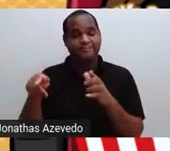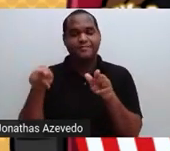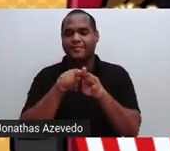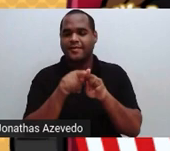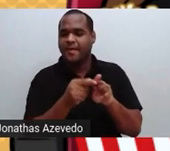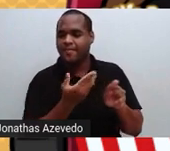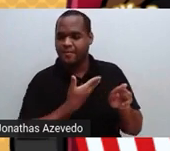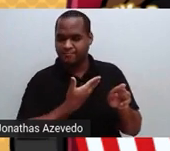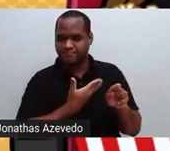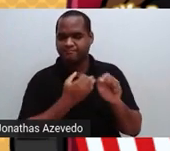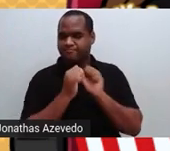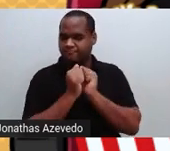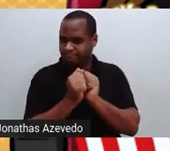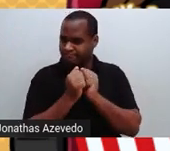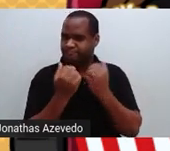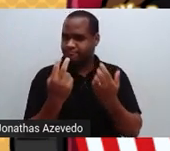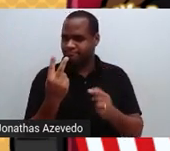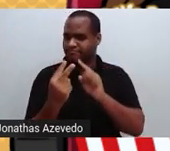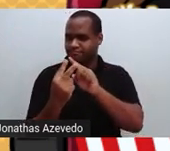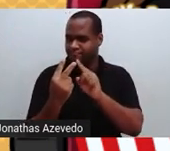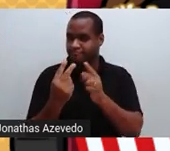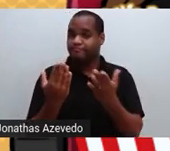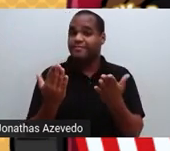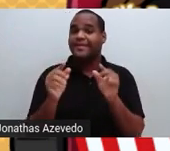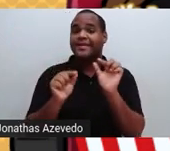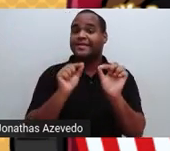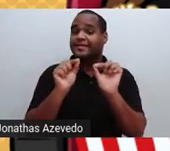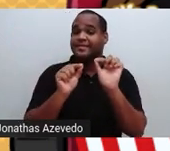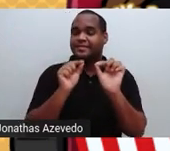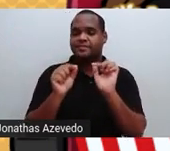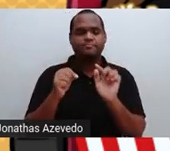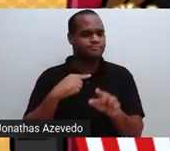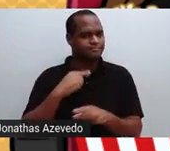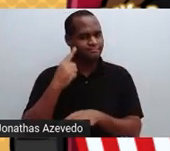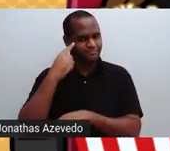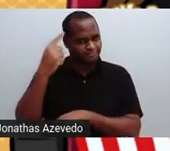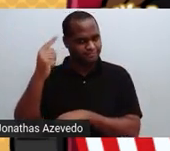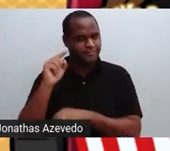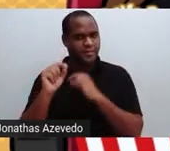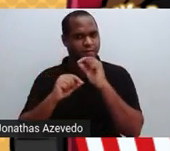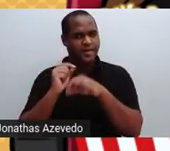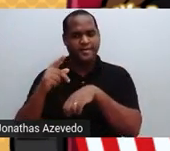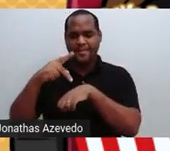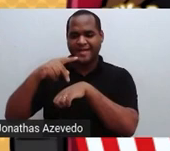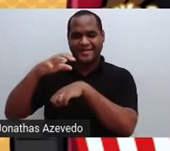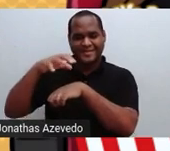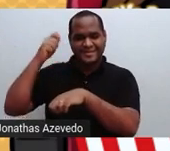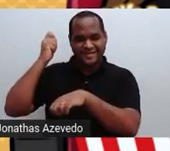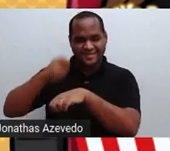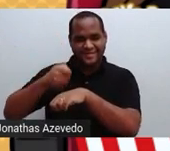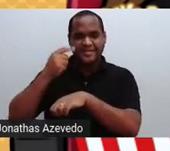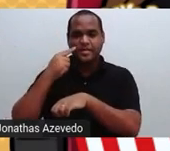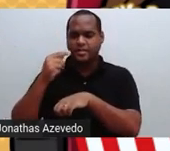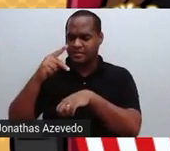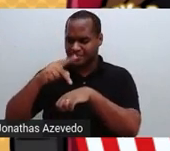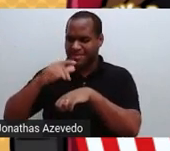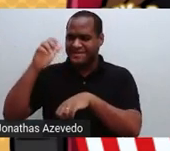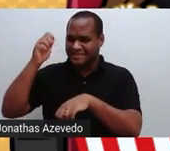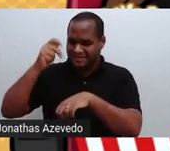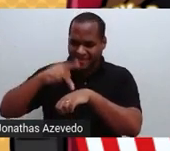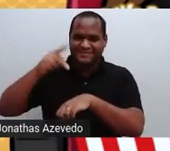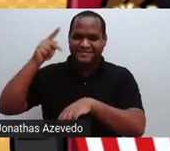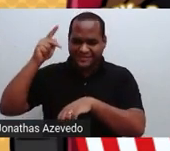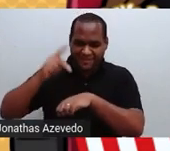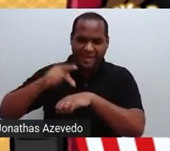Demócrito pensaram. O que aconteceria se eu quebrasse uma pedra até chegar num ponto em que não pudesse mais ser